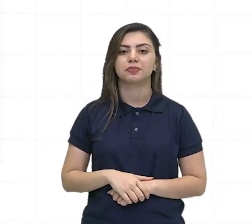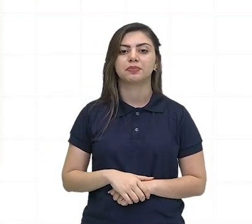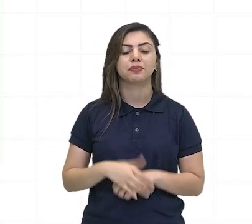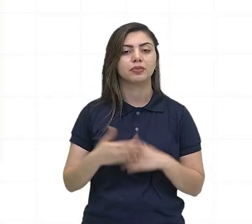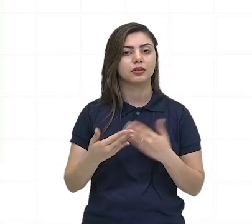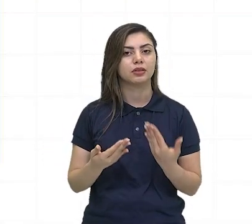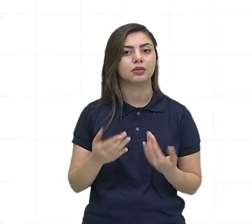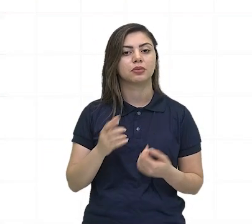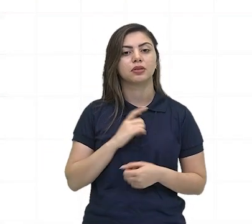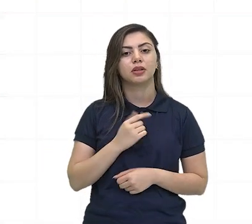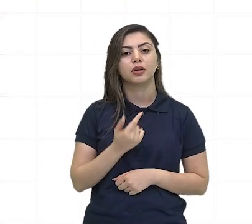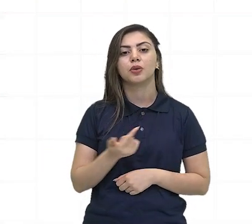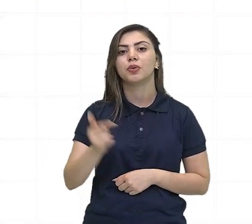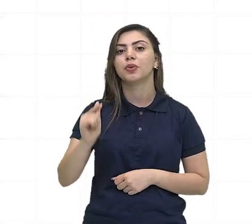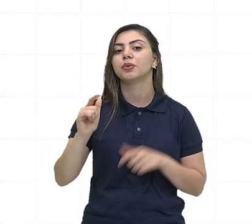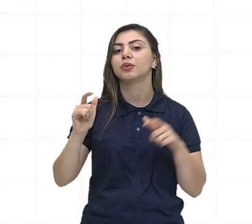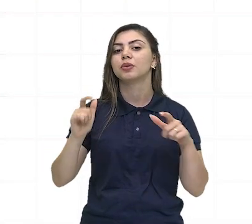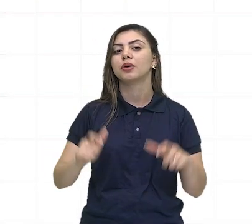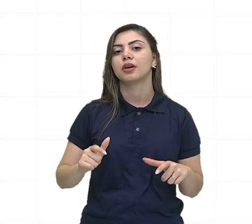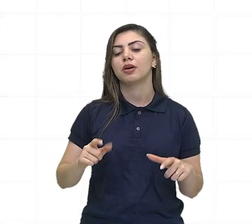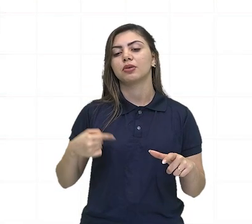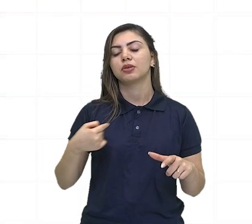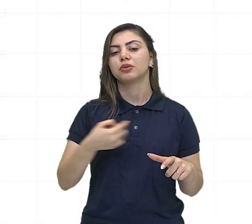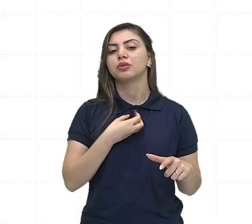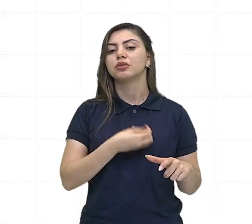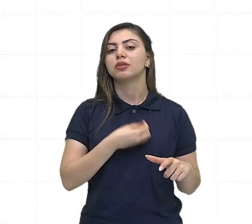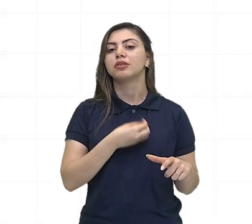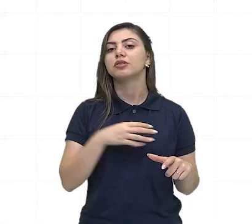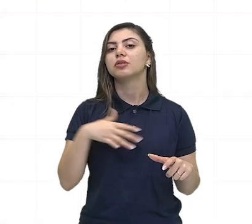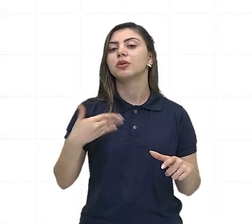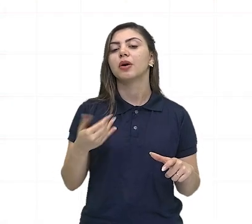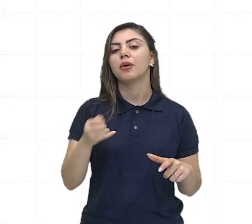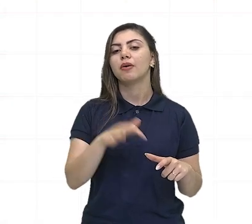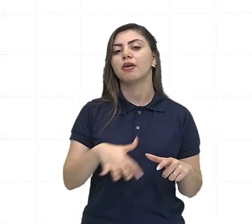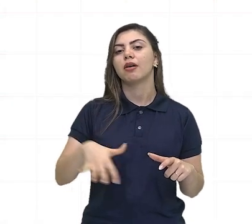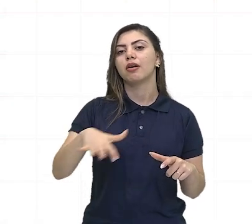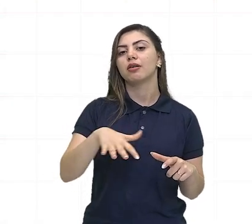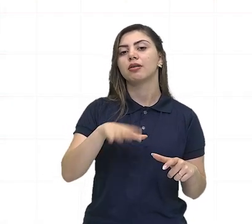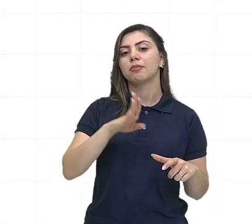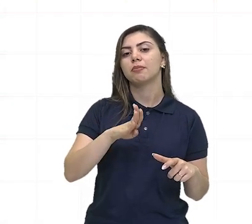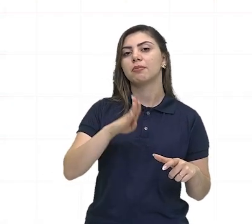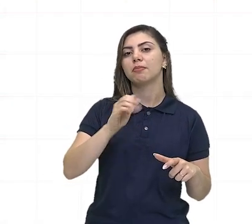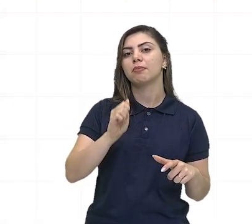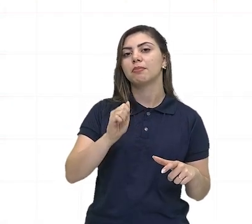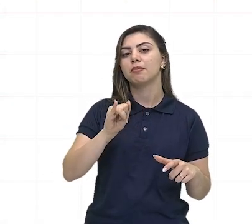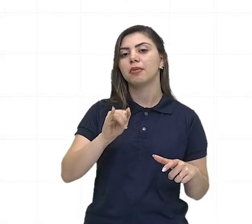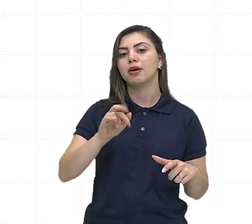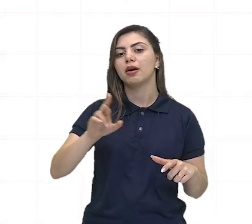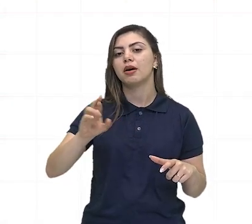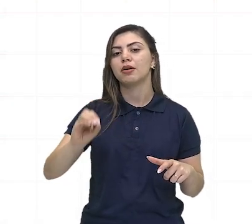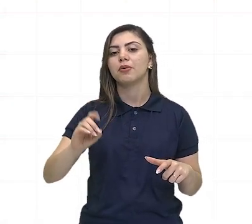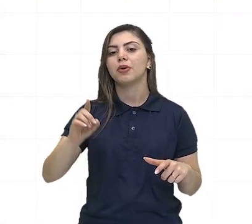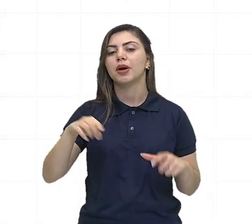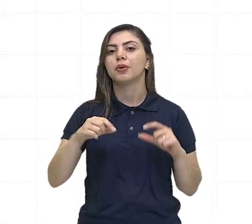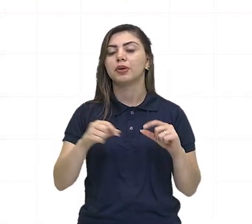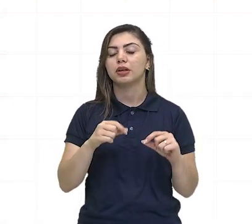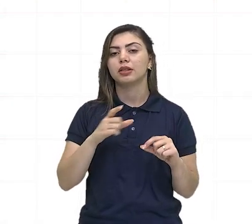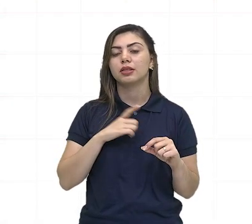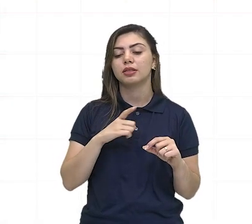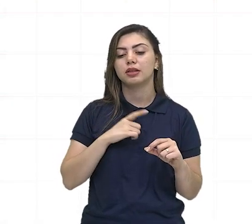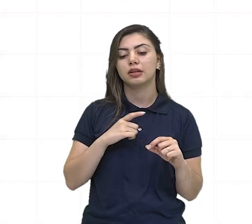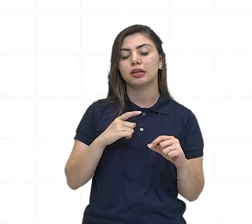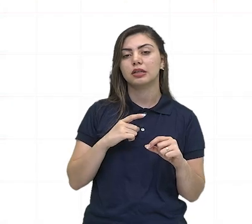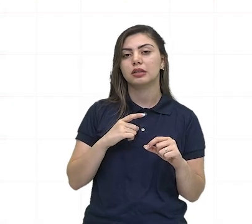de vivência são os bairros. E aí a gente vai verificar que um bairro ele é um pedaço da